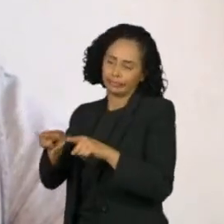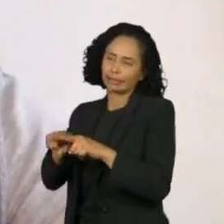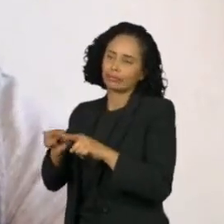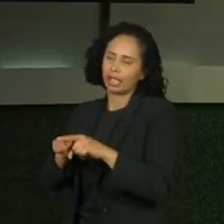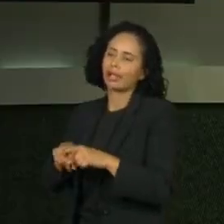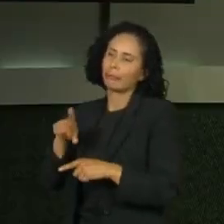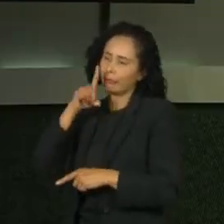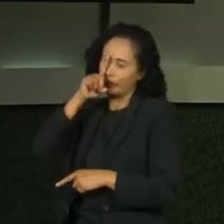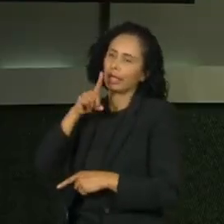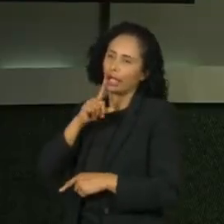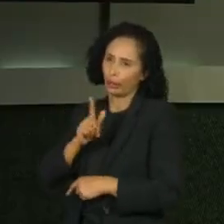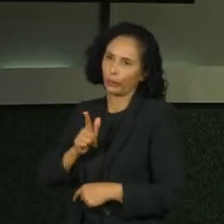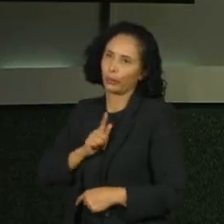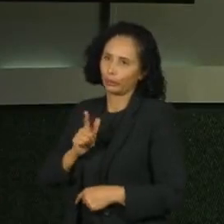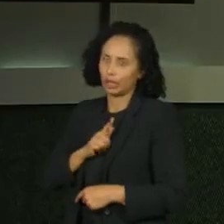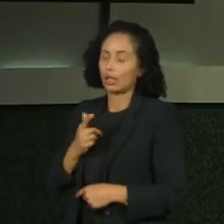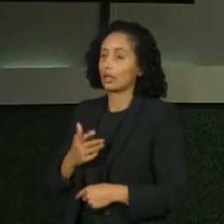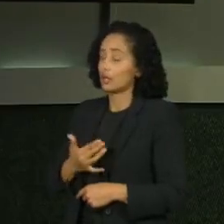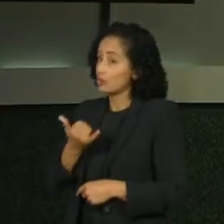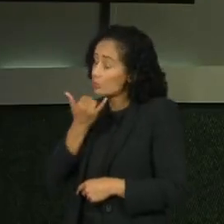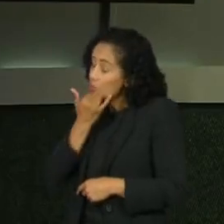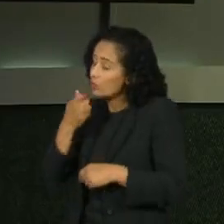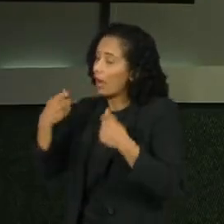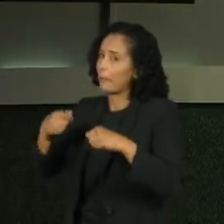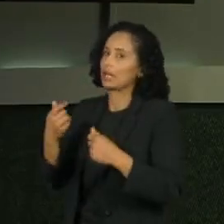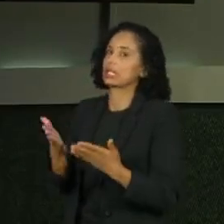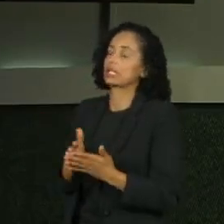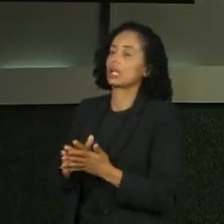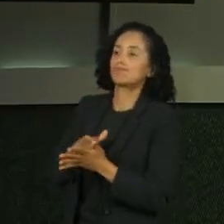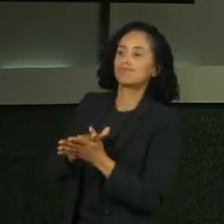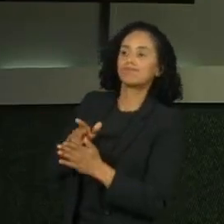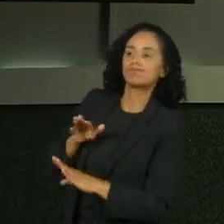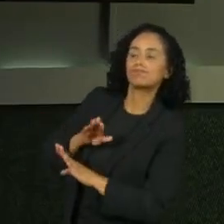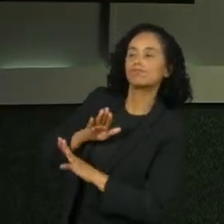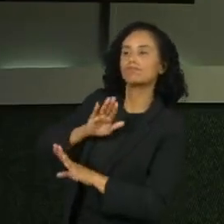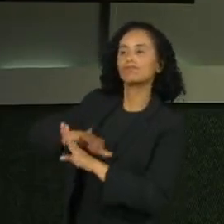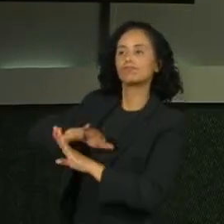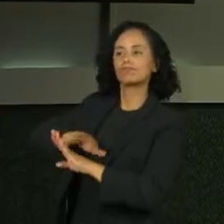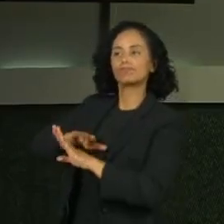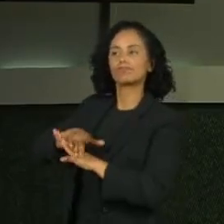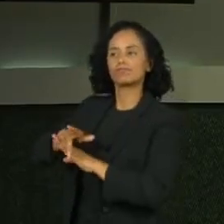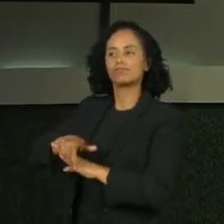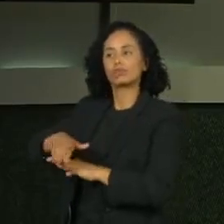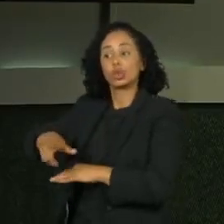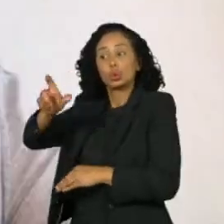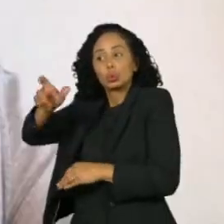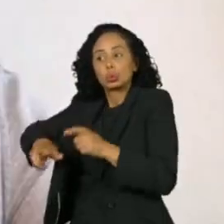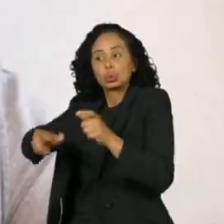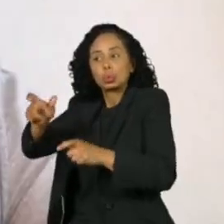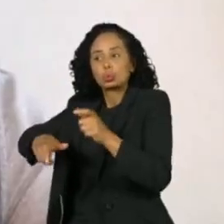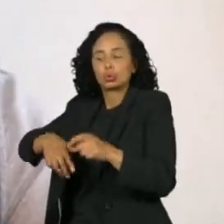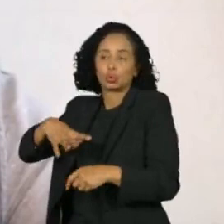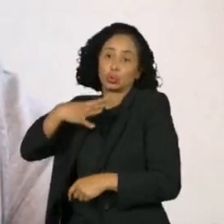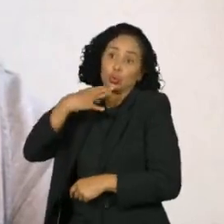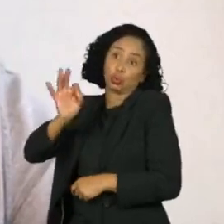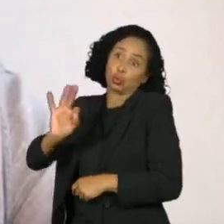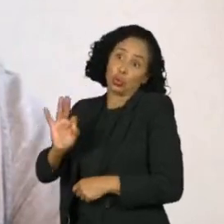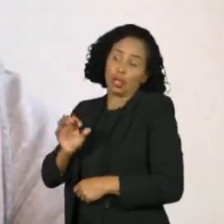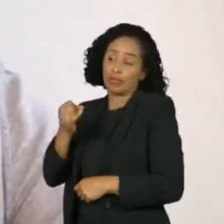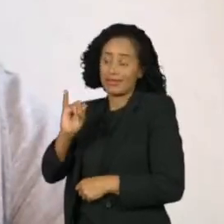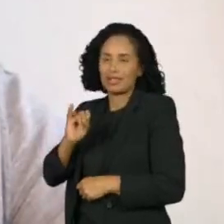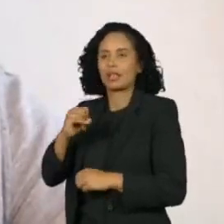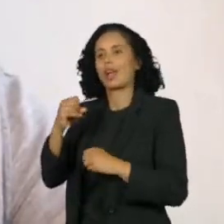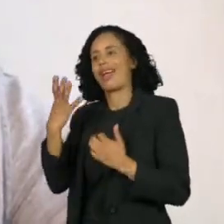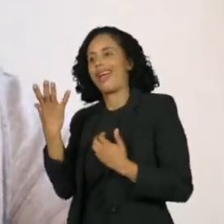cidadãos brasileiros. Vale desconfiar de todo contato de qualquer indivíduo, de qualquer empresa que se faça passar por